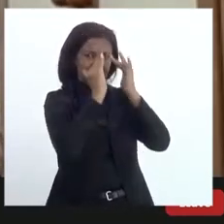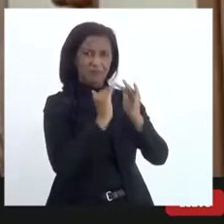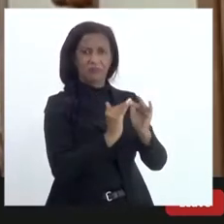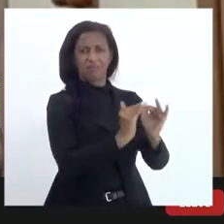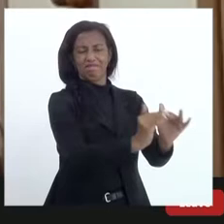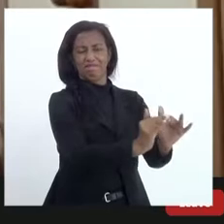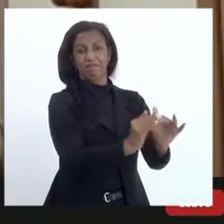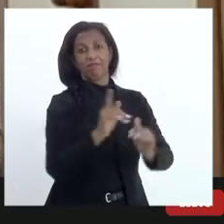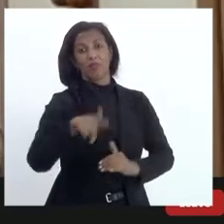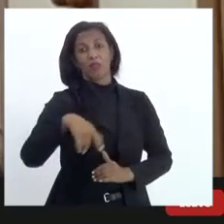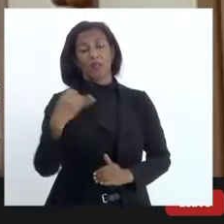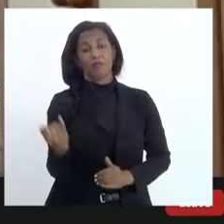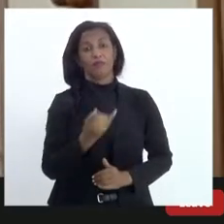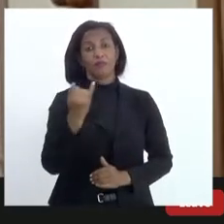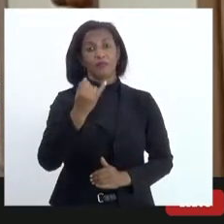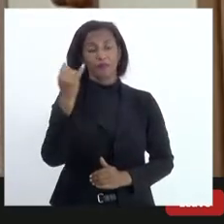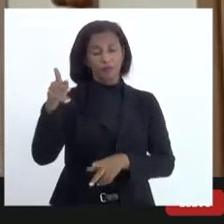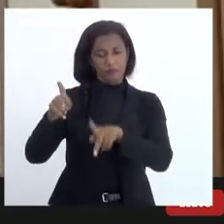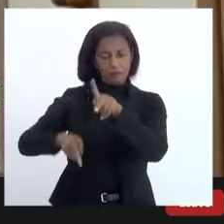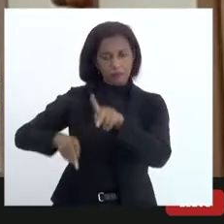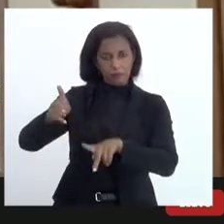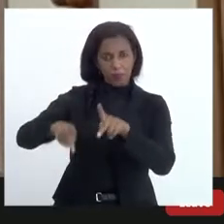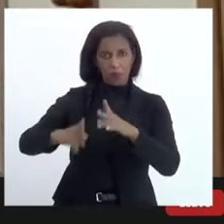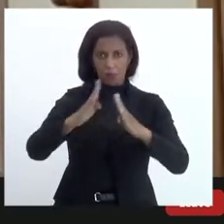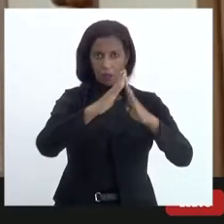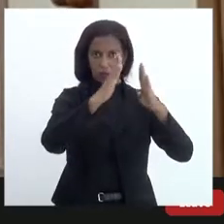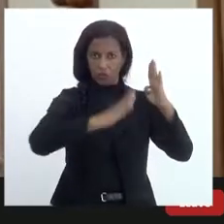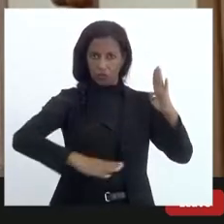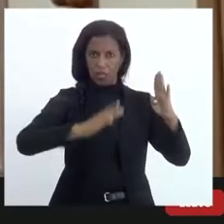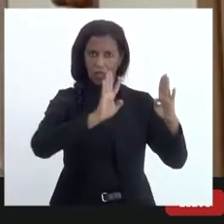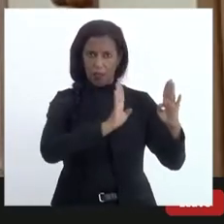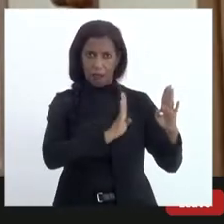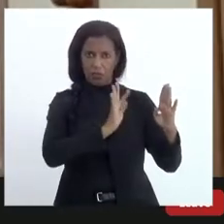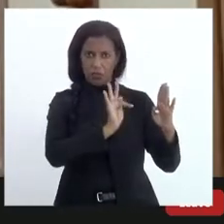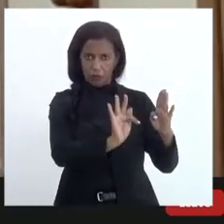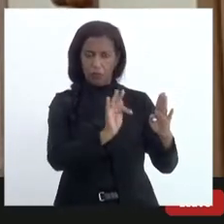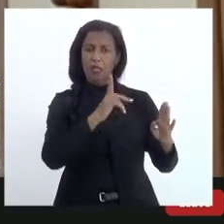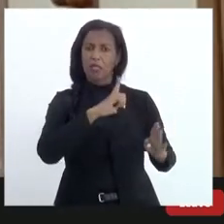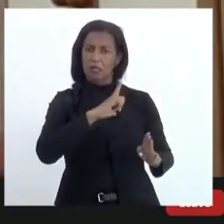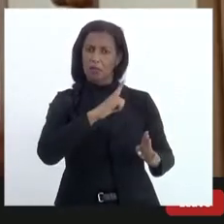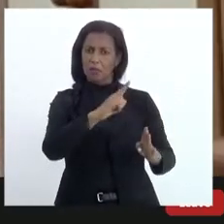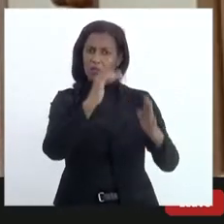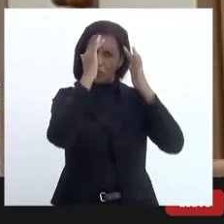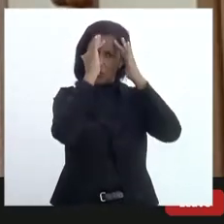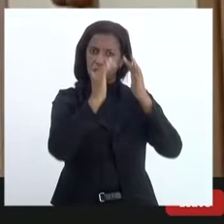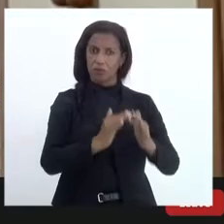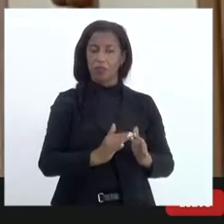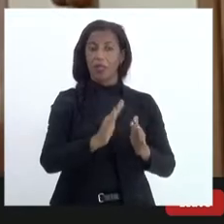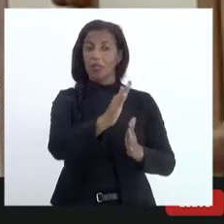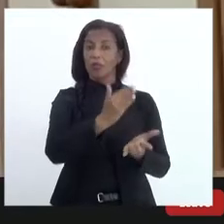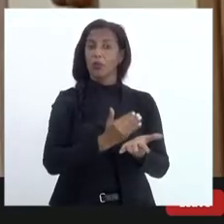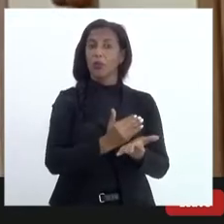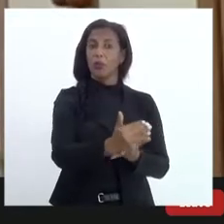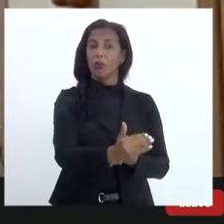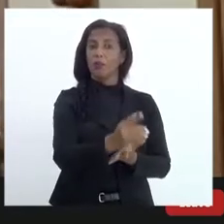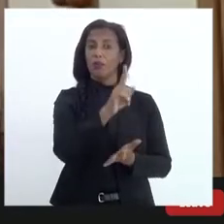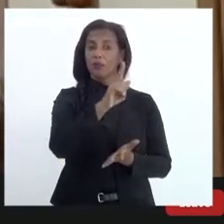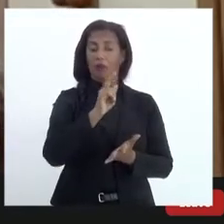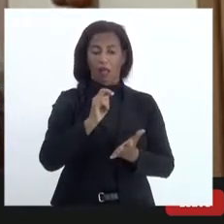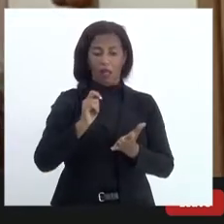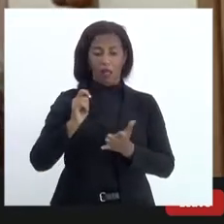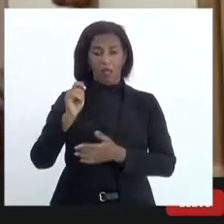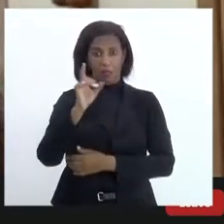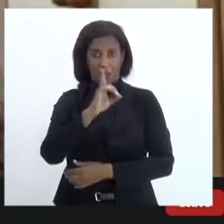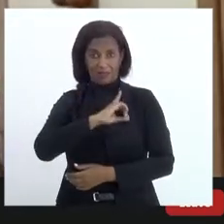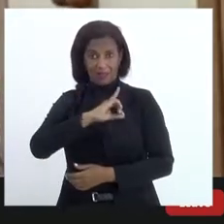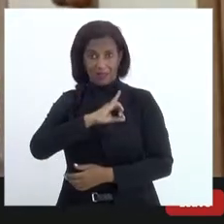muito importante que a população de terreiro lá tenha um acolhimento, né? Desde o início lá desse registro de ocorrência